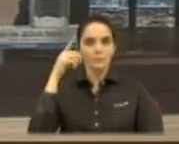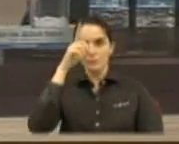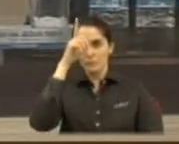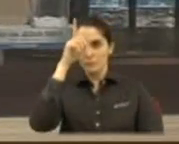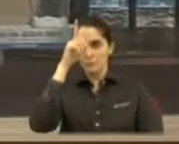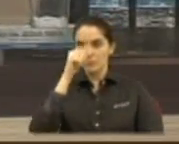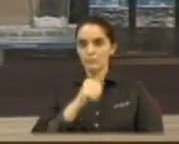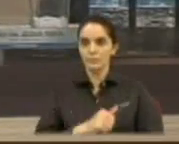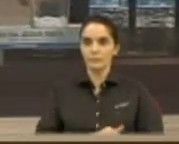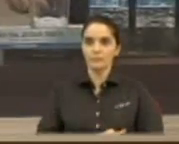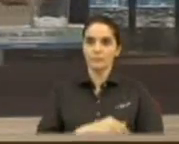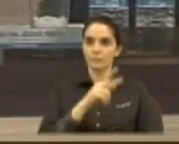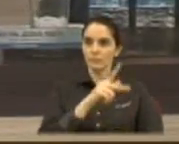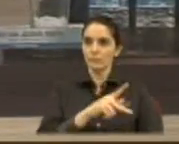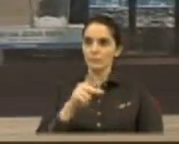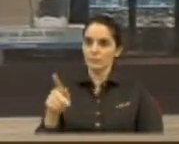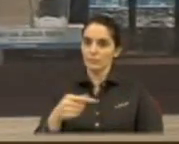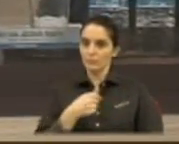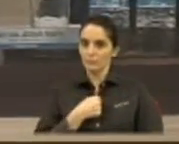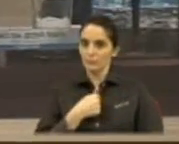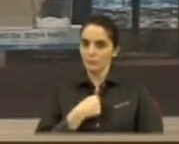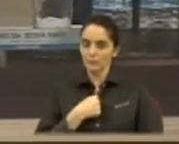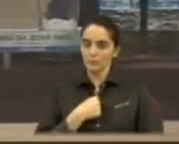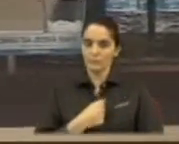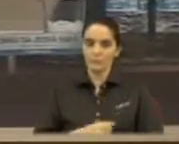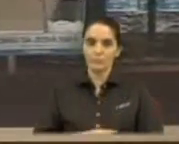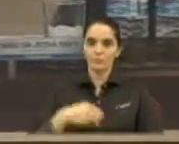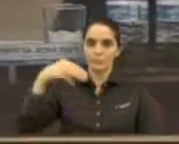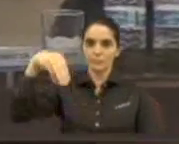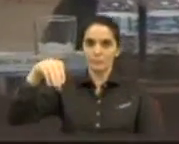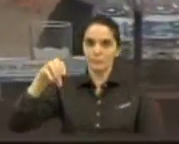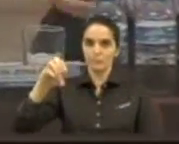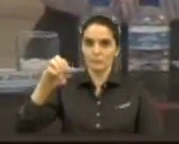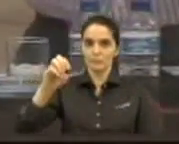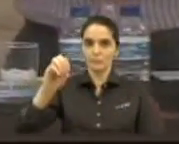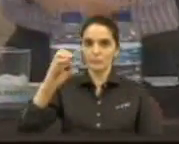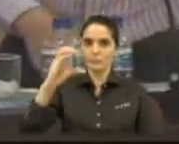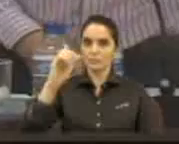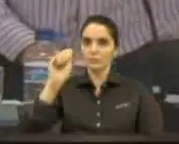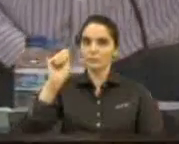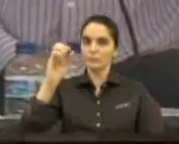Lemão. Senhor presidente, como a moção, a próxima é da